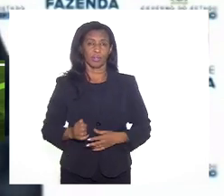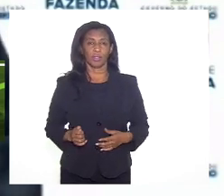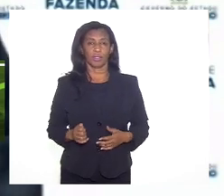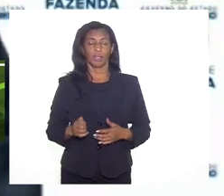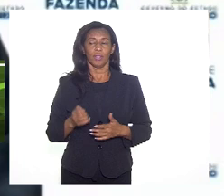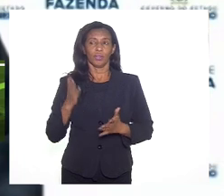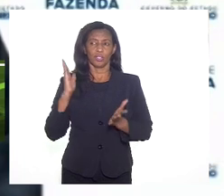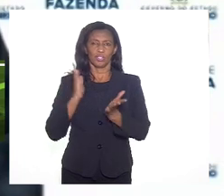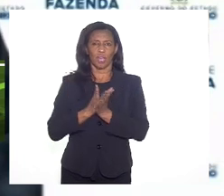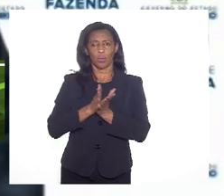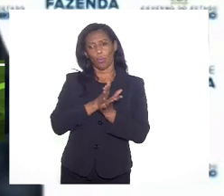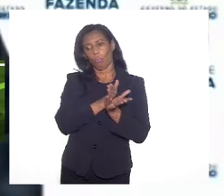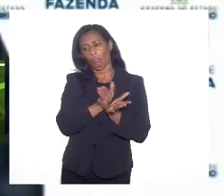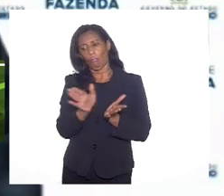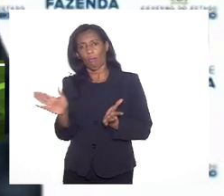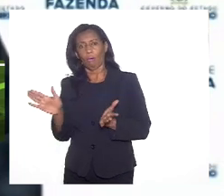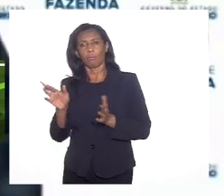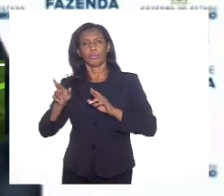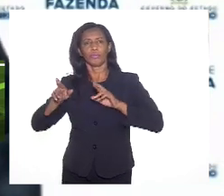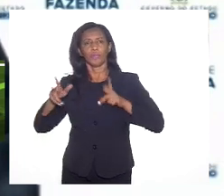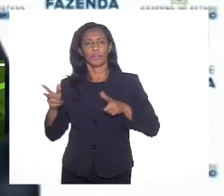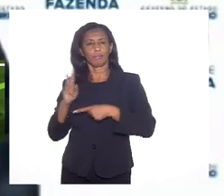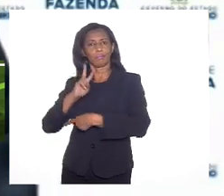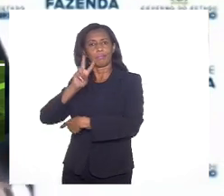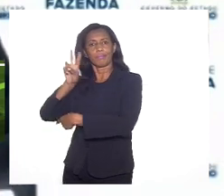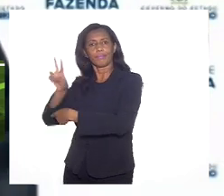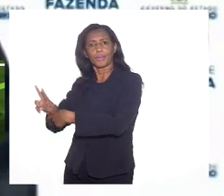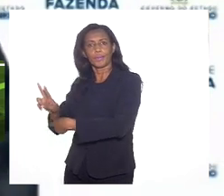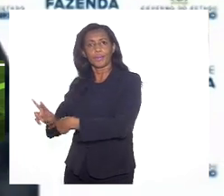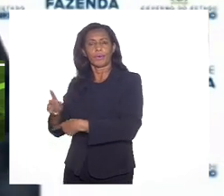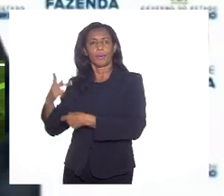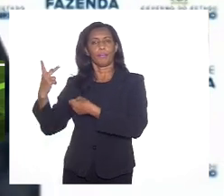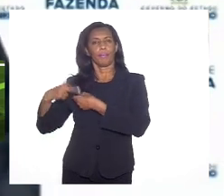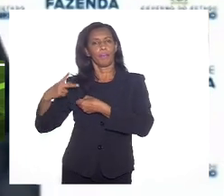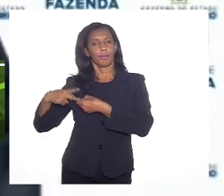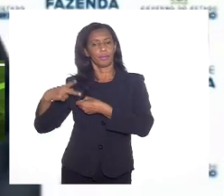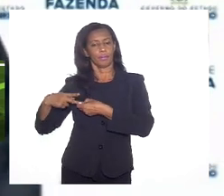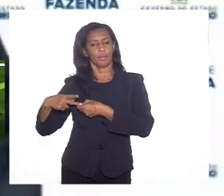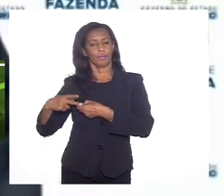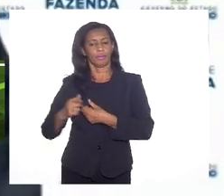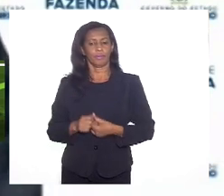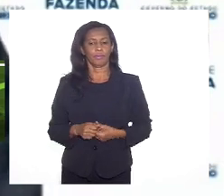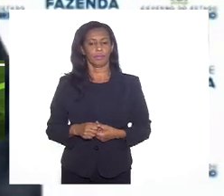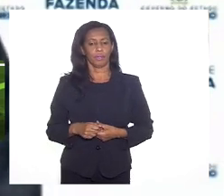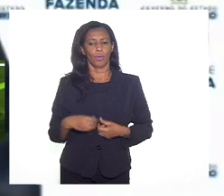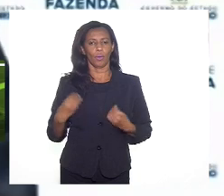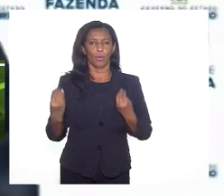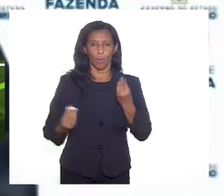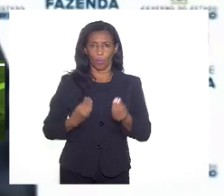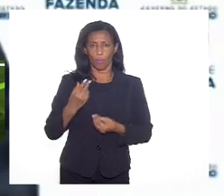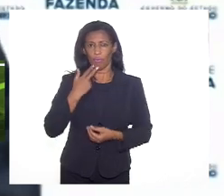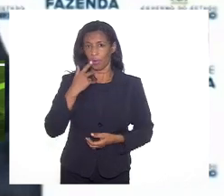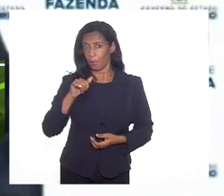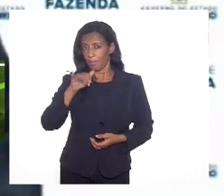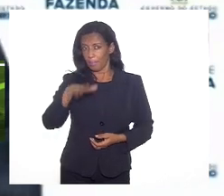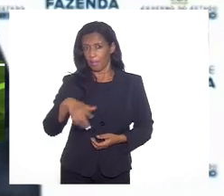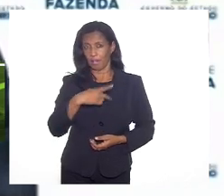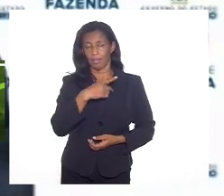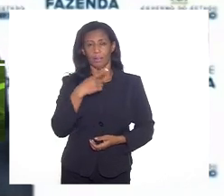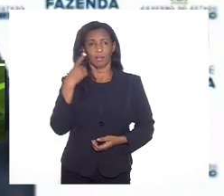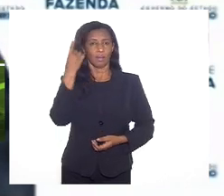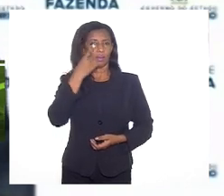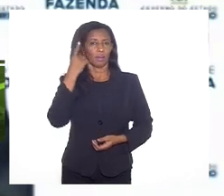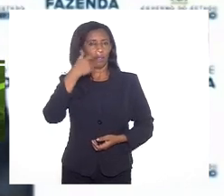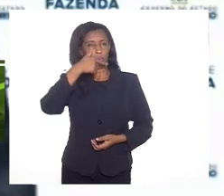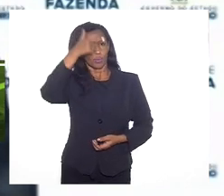outra direção, resguardando a questão do petróleo, como bem disse o deputado Luiz Paulo hoje pela manhã,